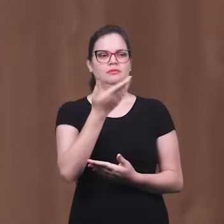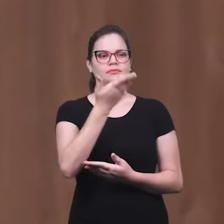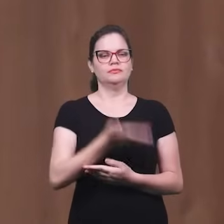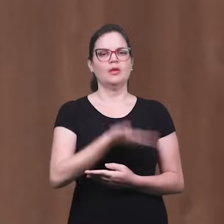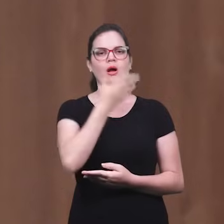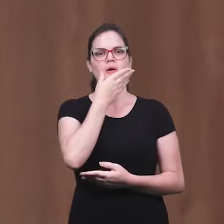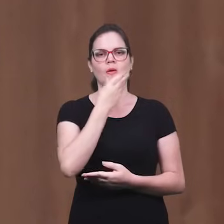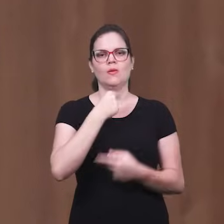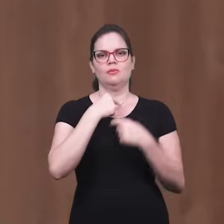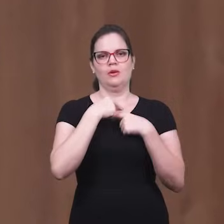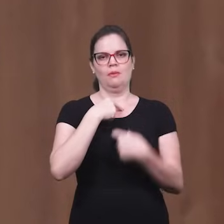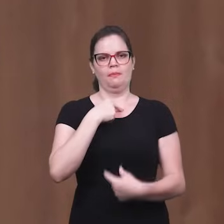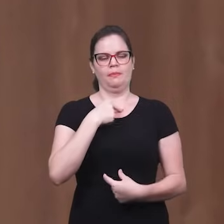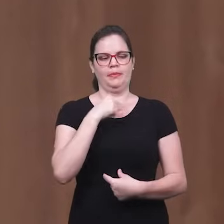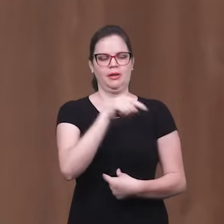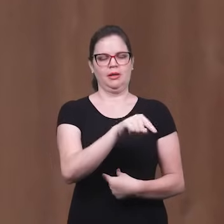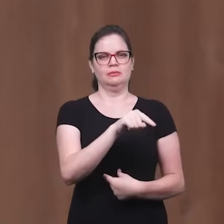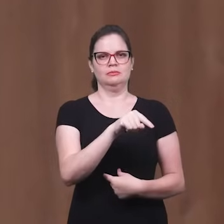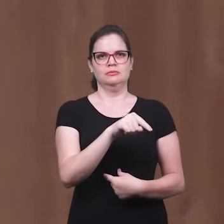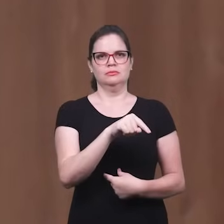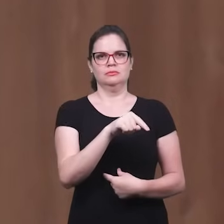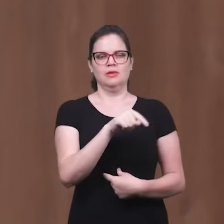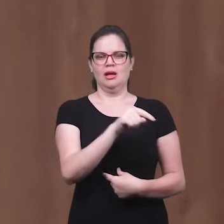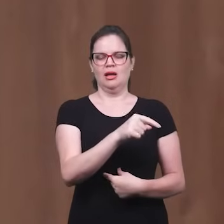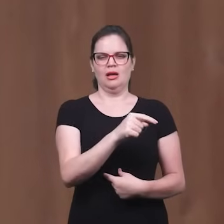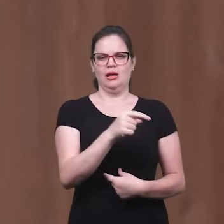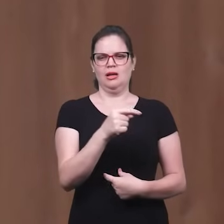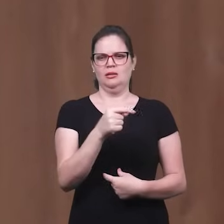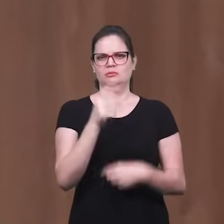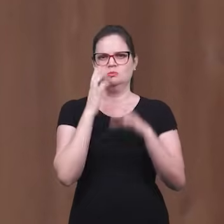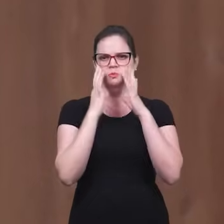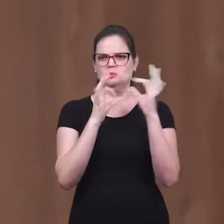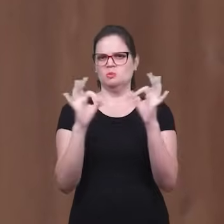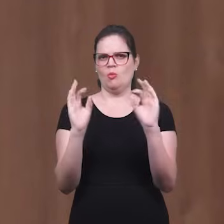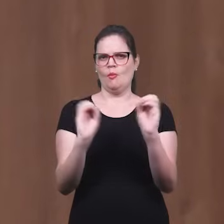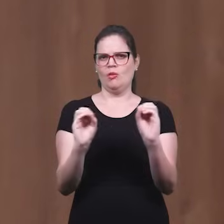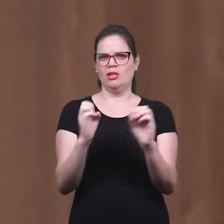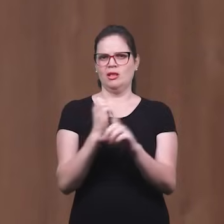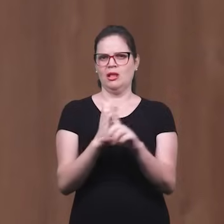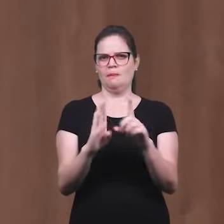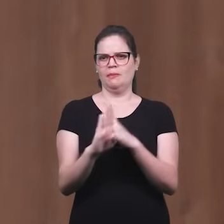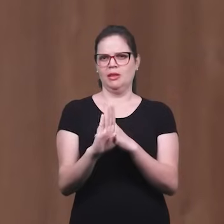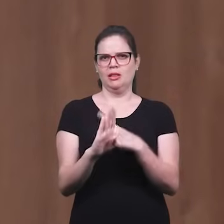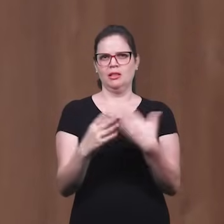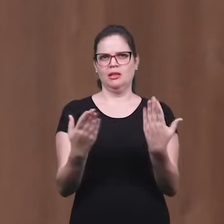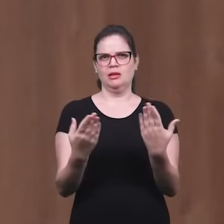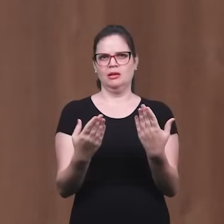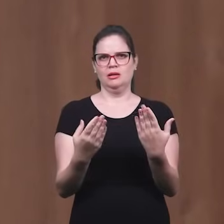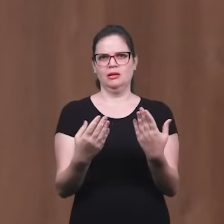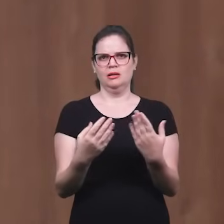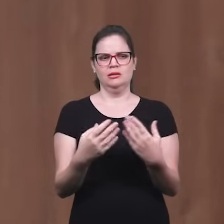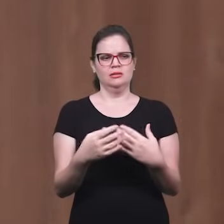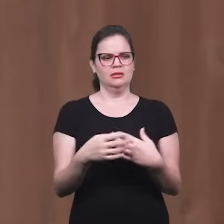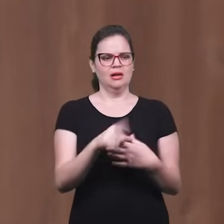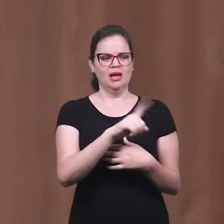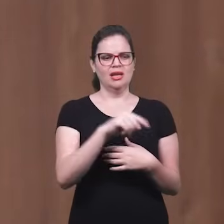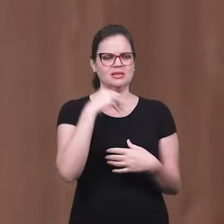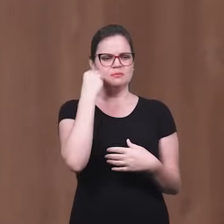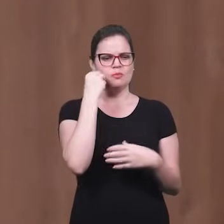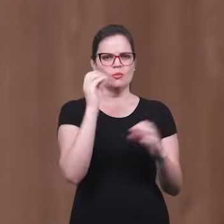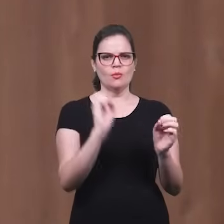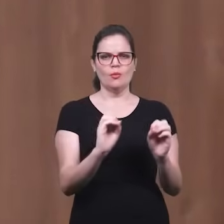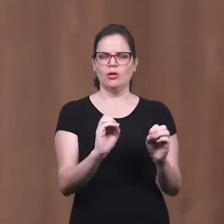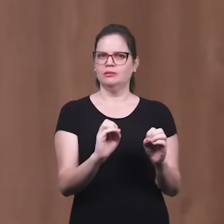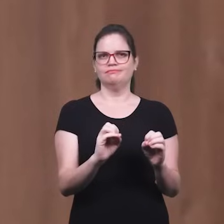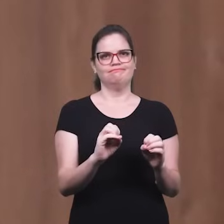obreiro que ele não está ligado à escola bíblica, ou que ele não leva a igreja a viver essa